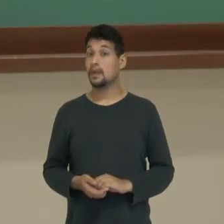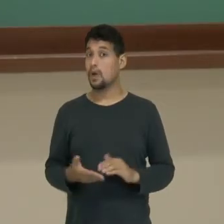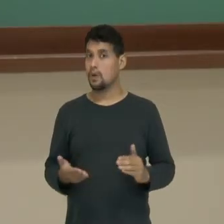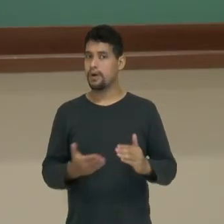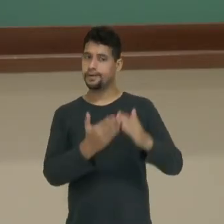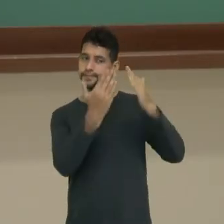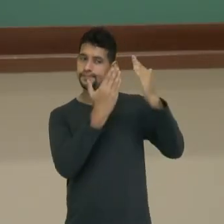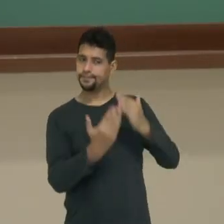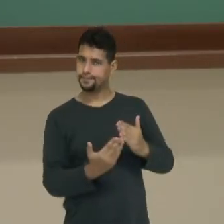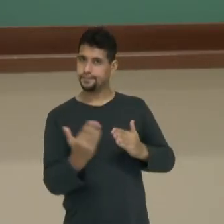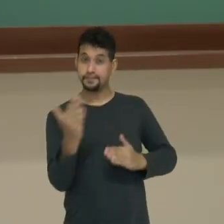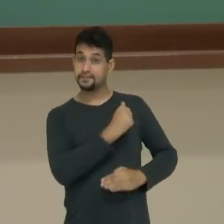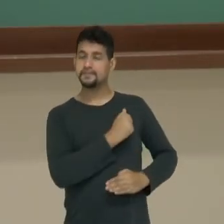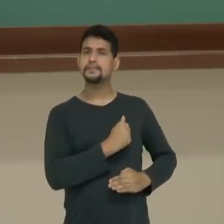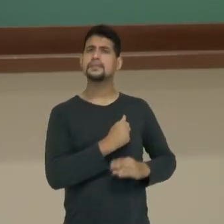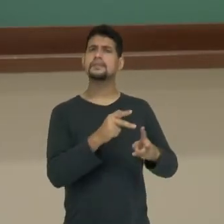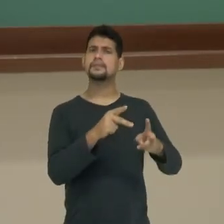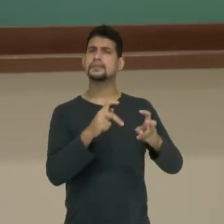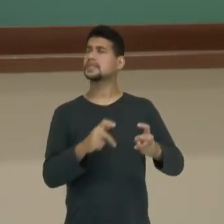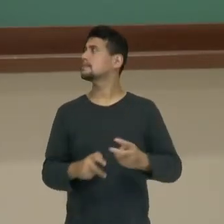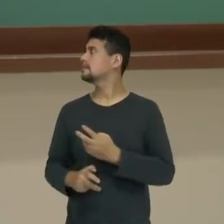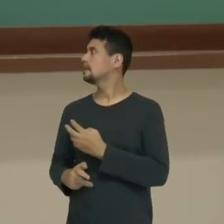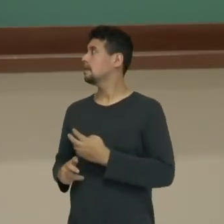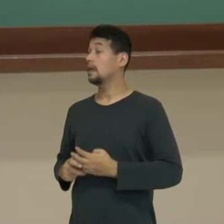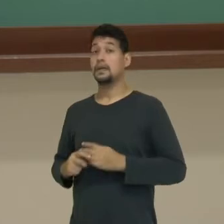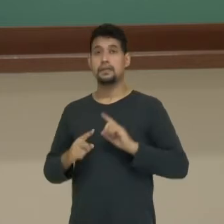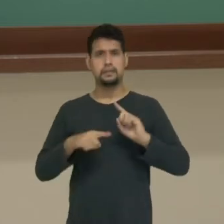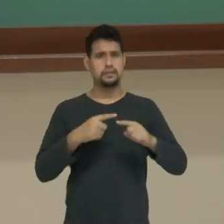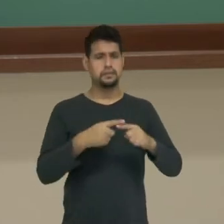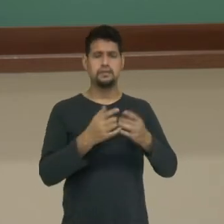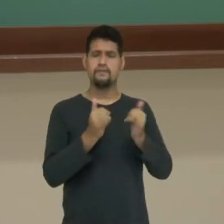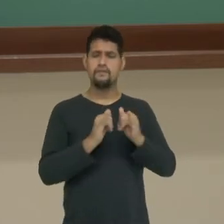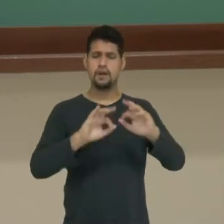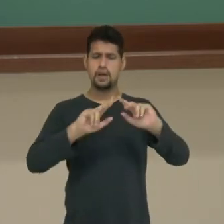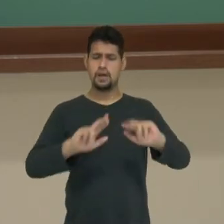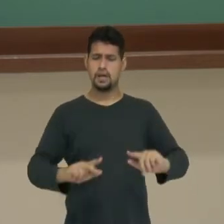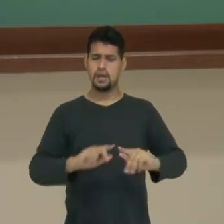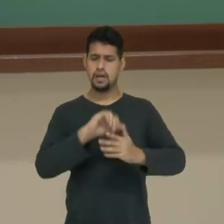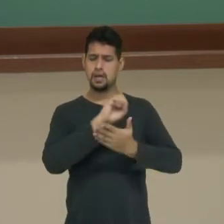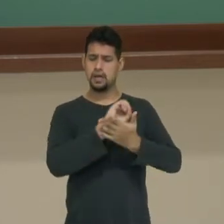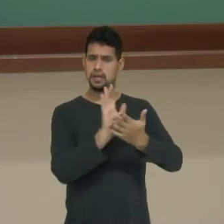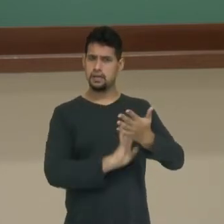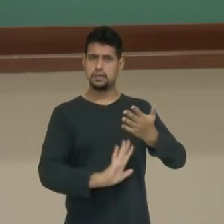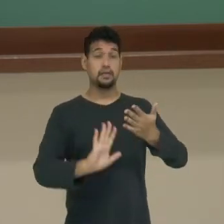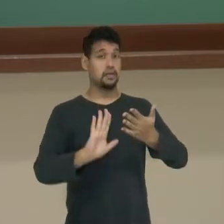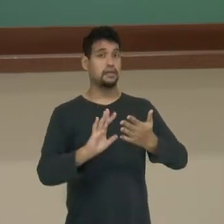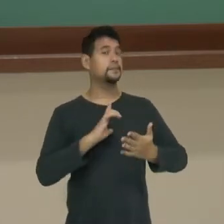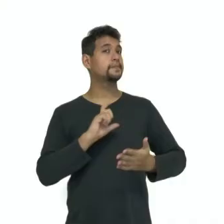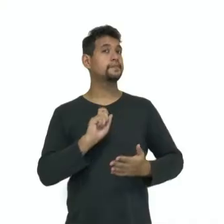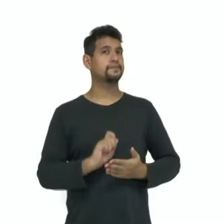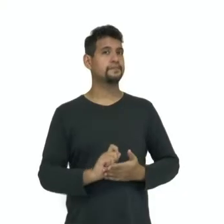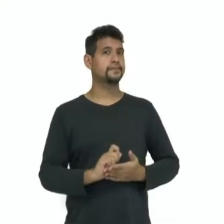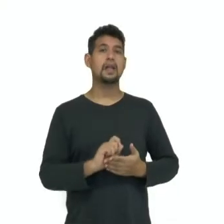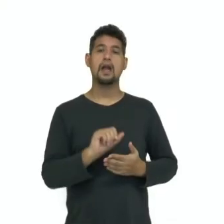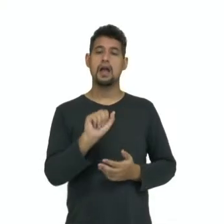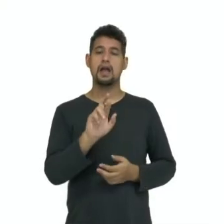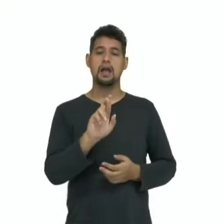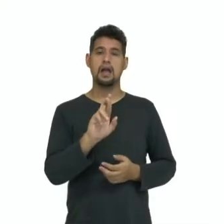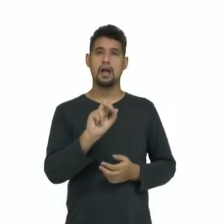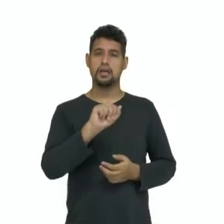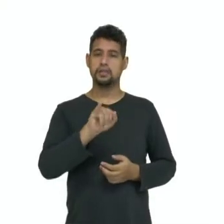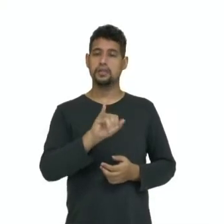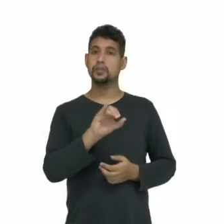Vamos conferir então, gente? Então observe lá. A partir das informações do problema, temos arranjo simples